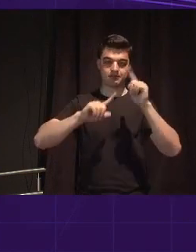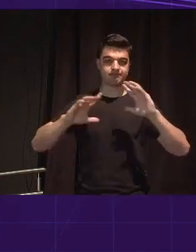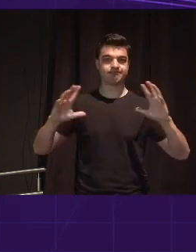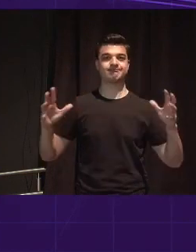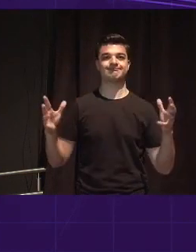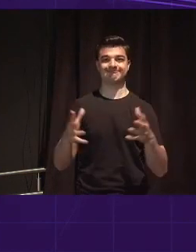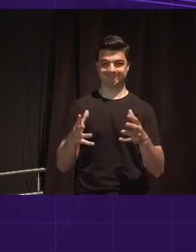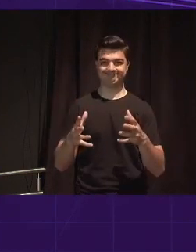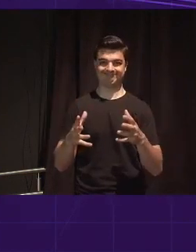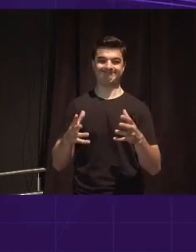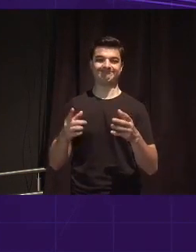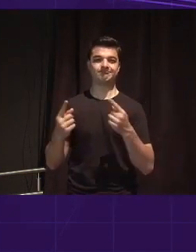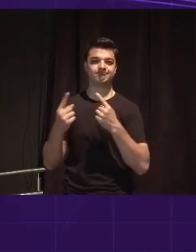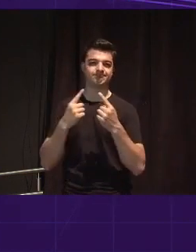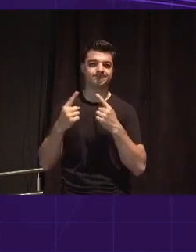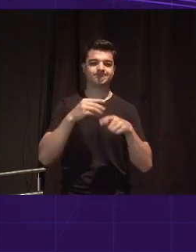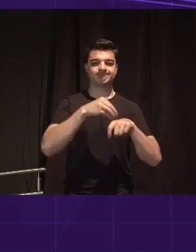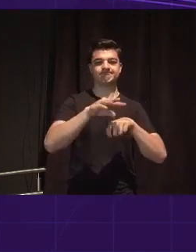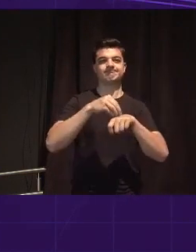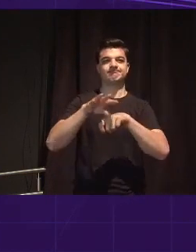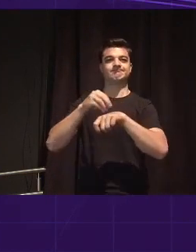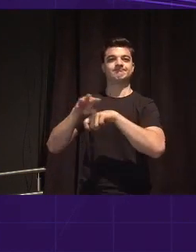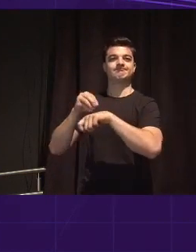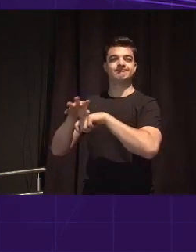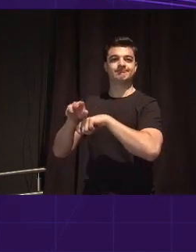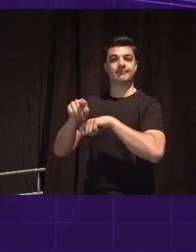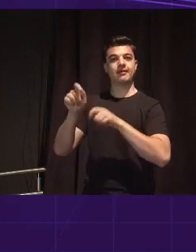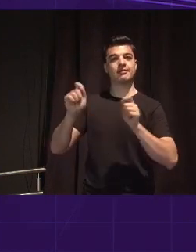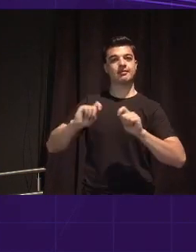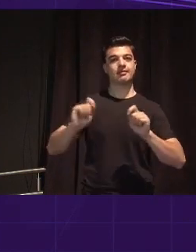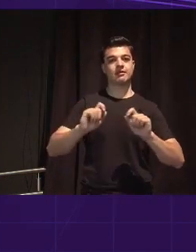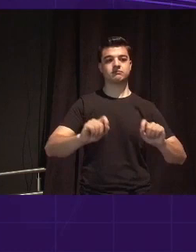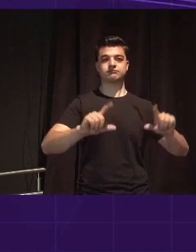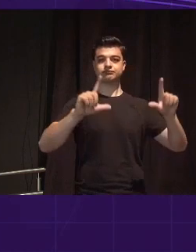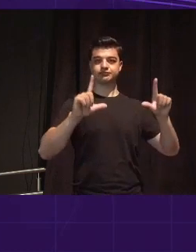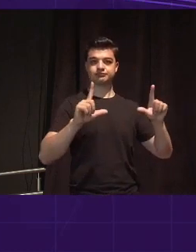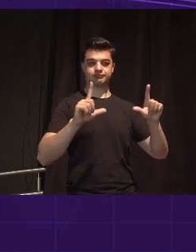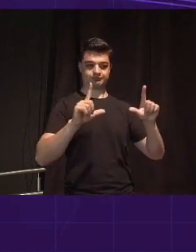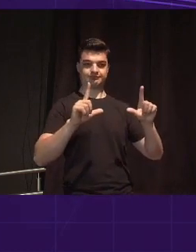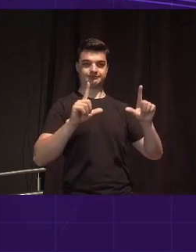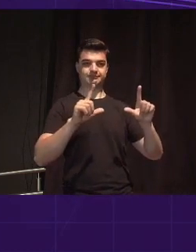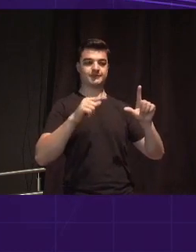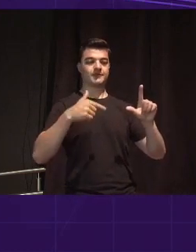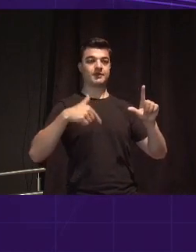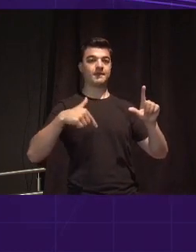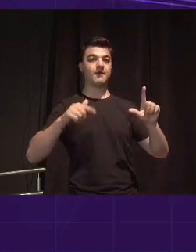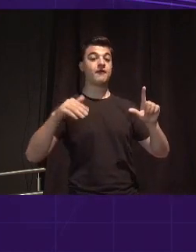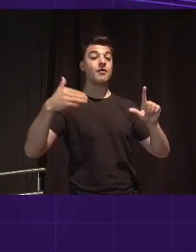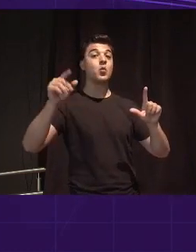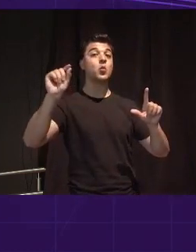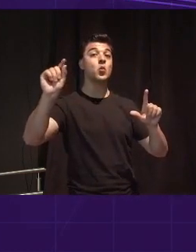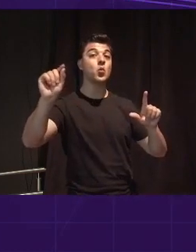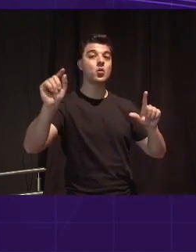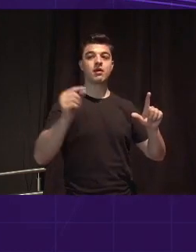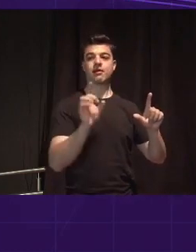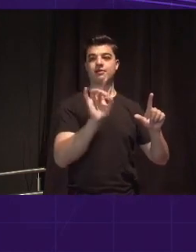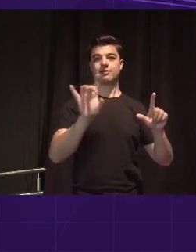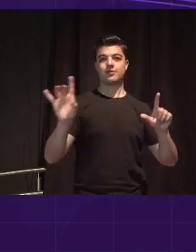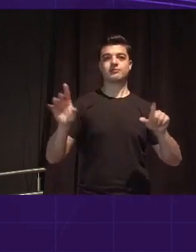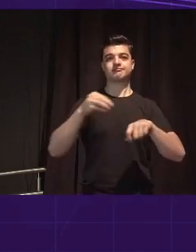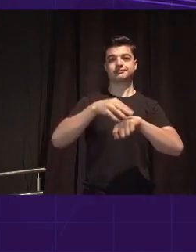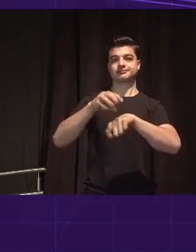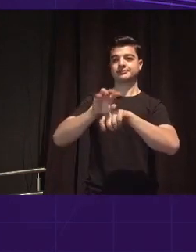que elas são completamente capazes a, por exemplo, simular um Monte Carlo dentro dos times delas, sem que elas precisem da gente necessariamente para fazer isso para